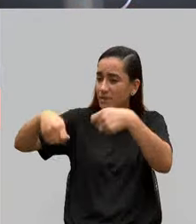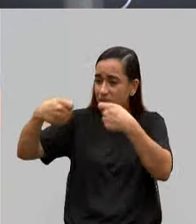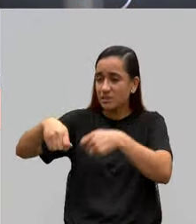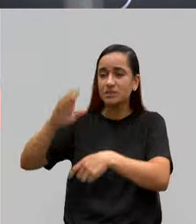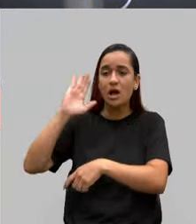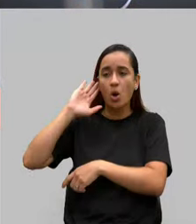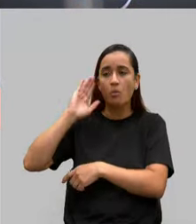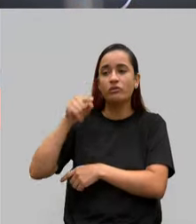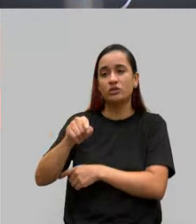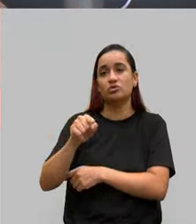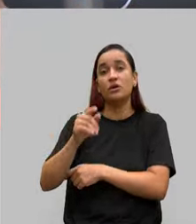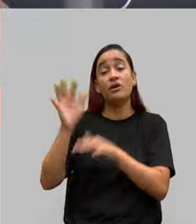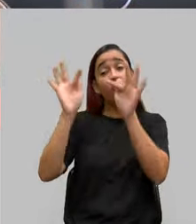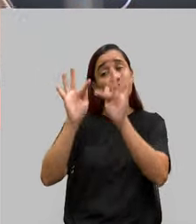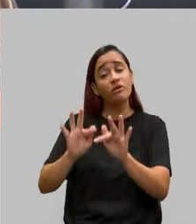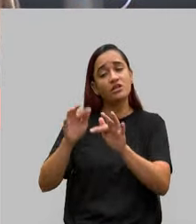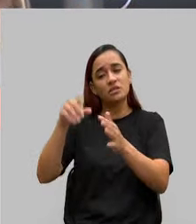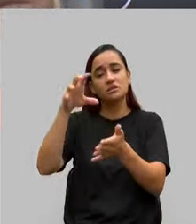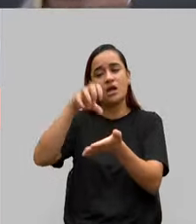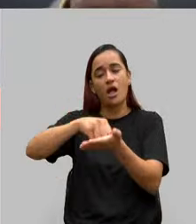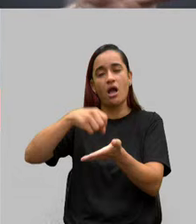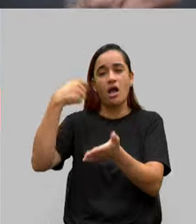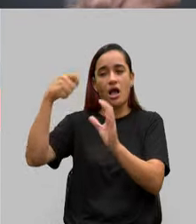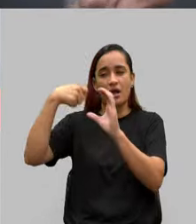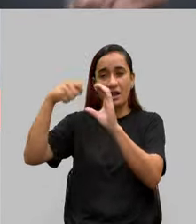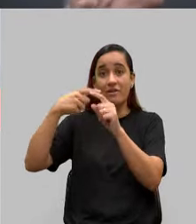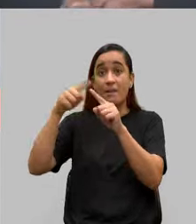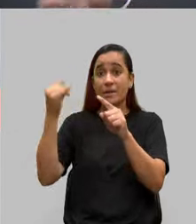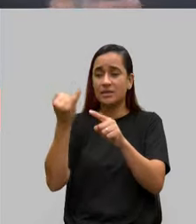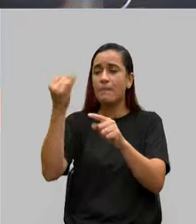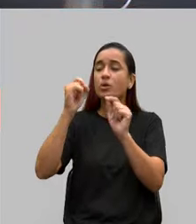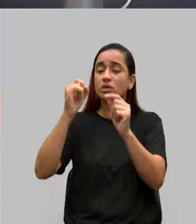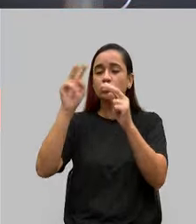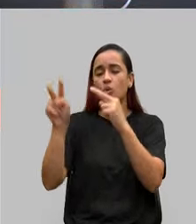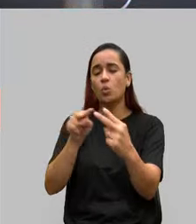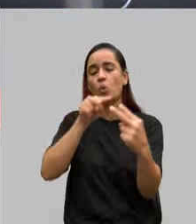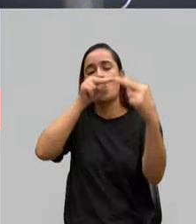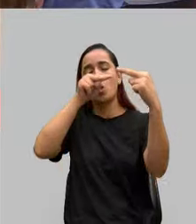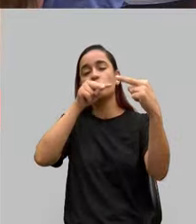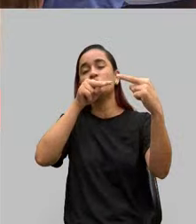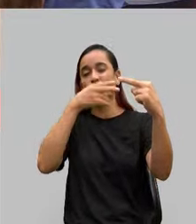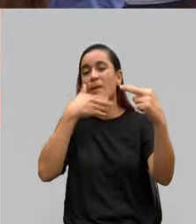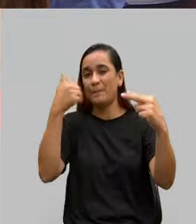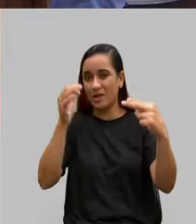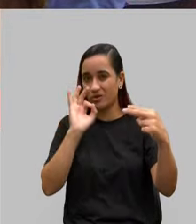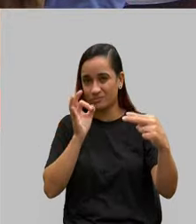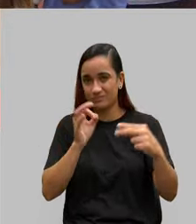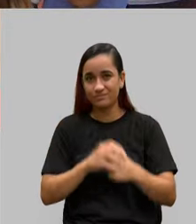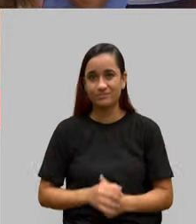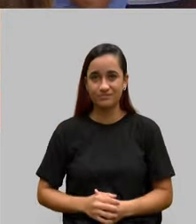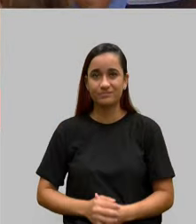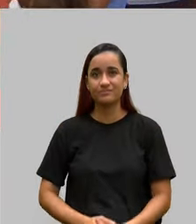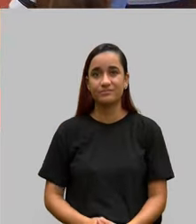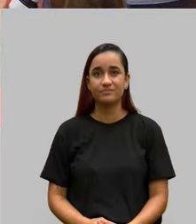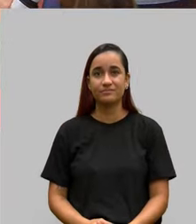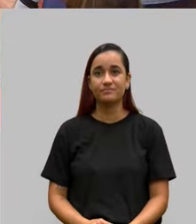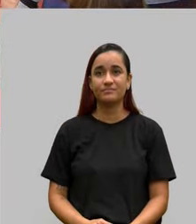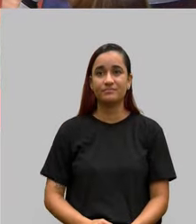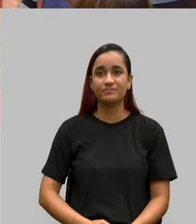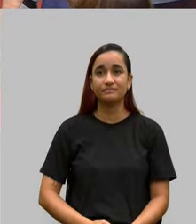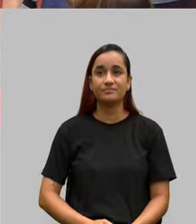feliz porque fica gravado mas essas coisas a gente fala olhando nos olhos é melhor não é eh